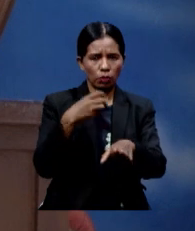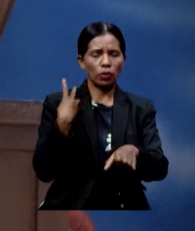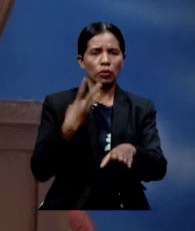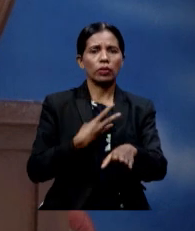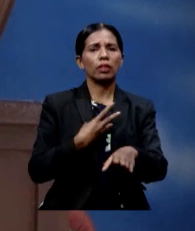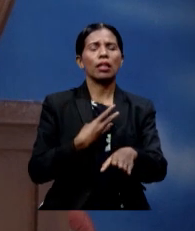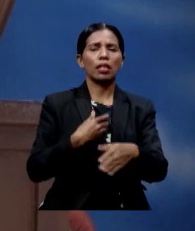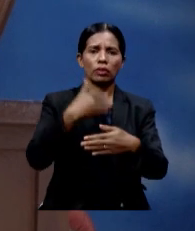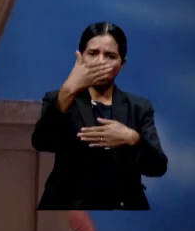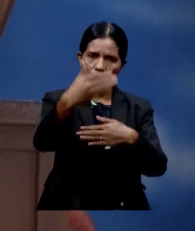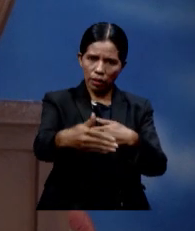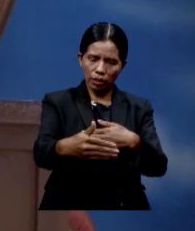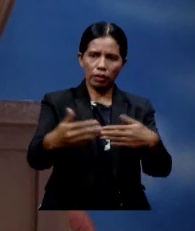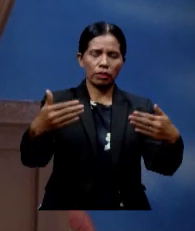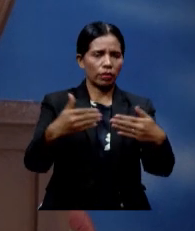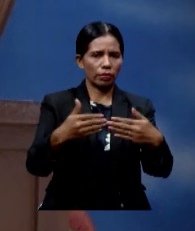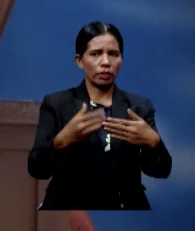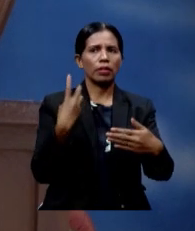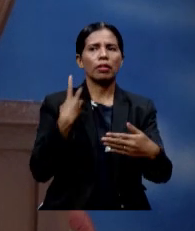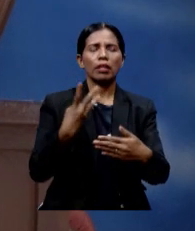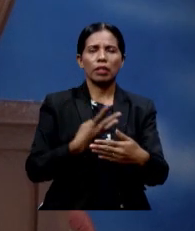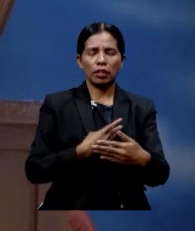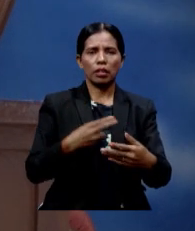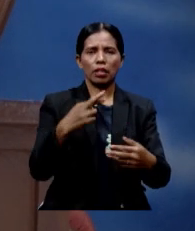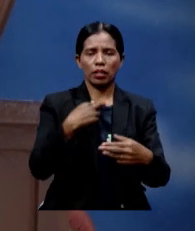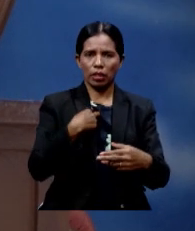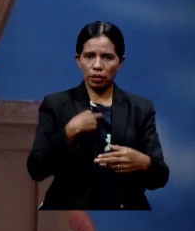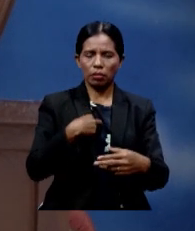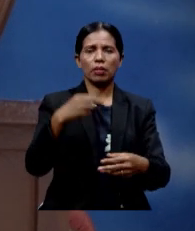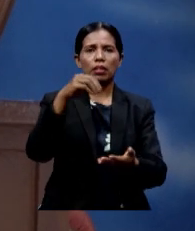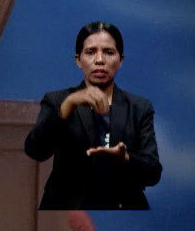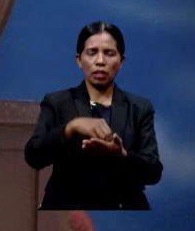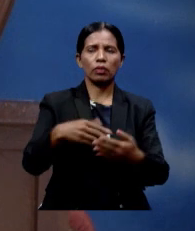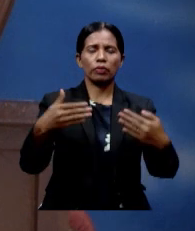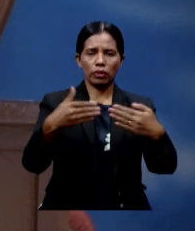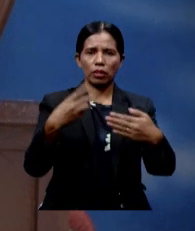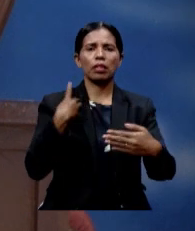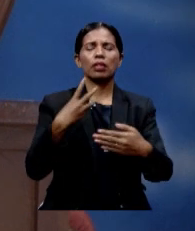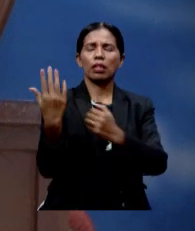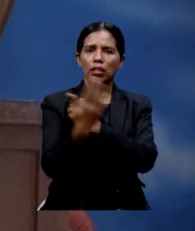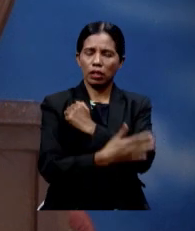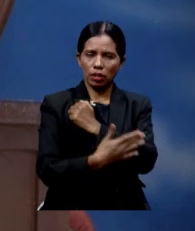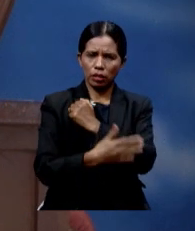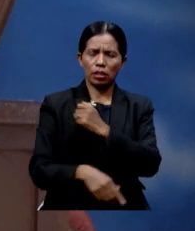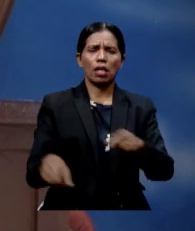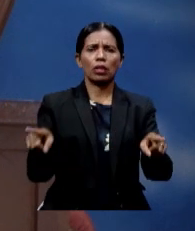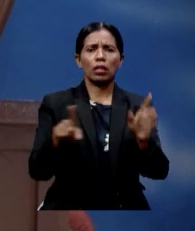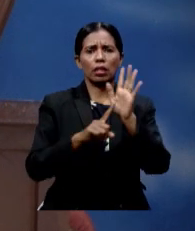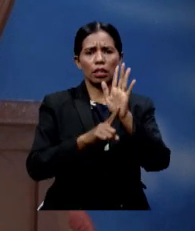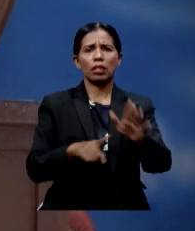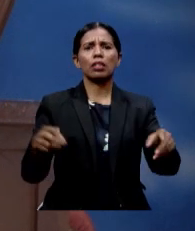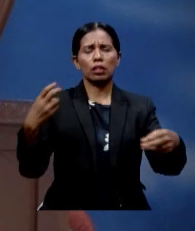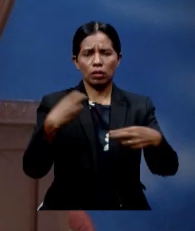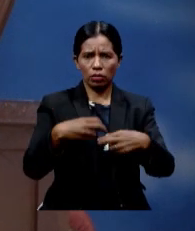frontiers. Kira nebe lamara kita rasik nak tau frontiers e tem lisan. Saya obstakul baita atau